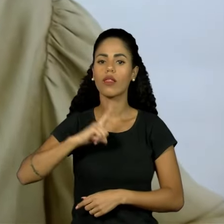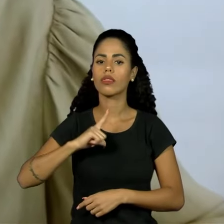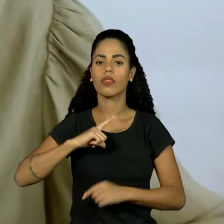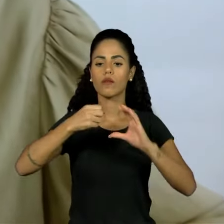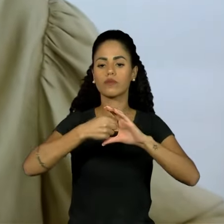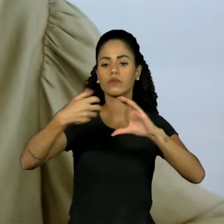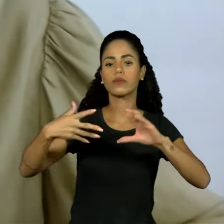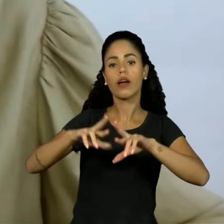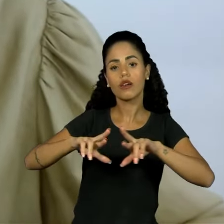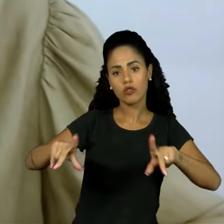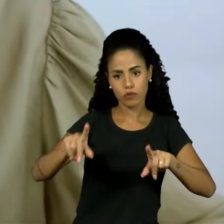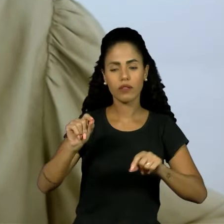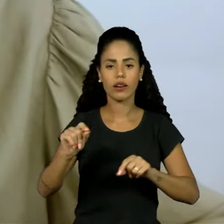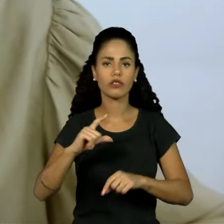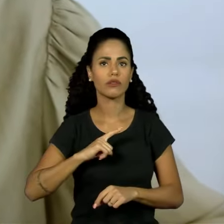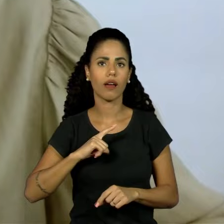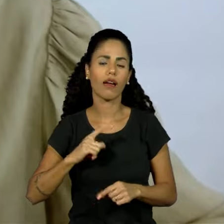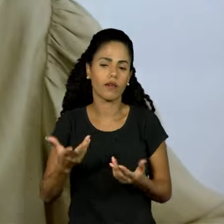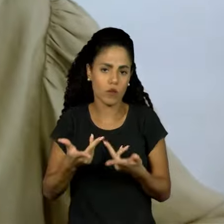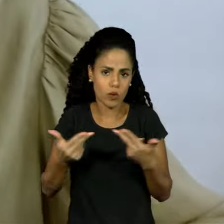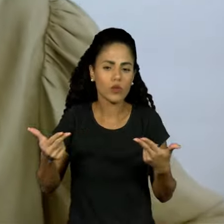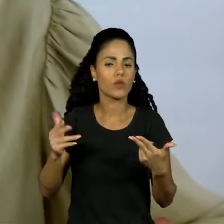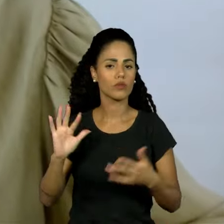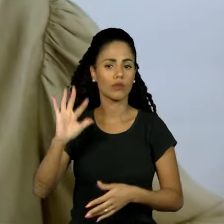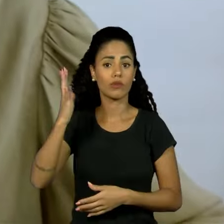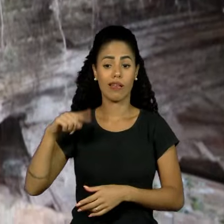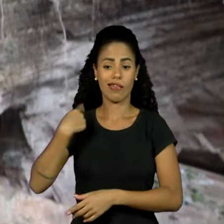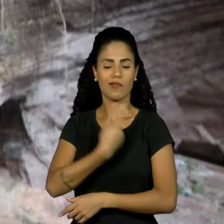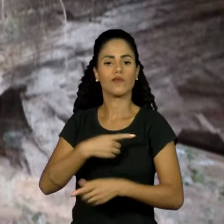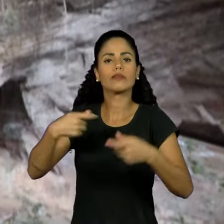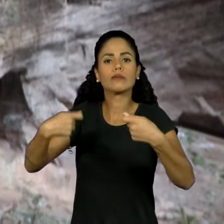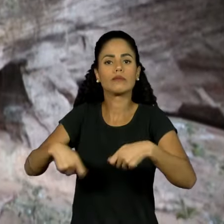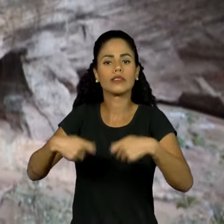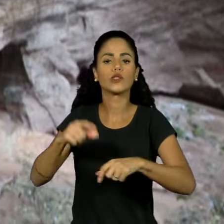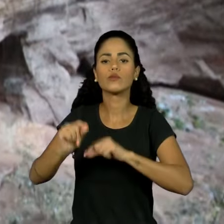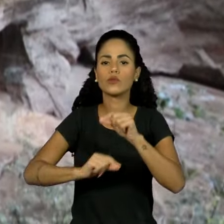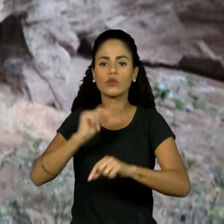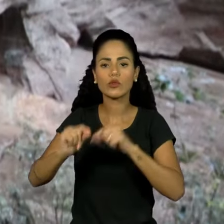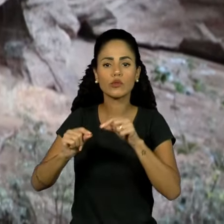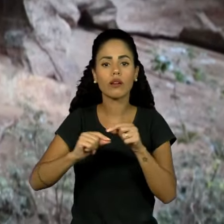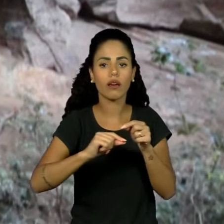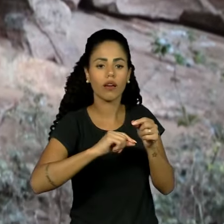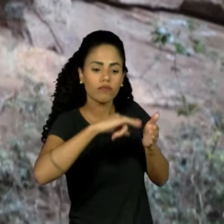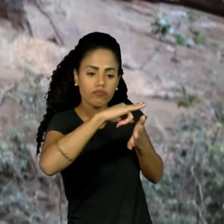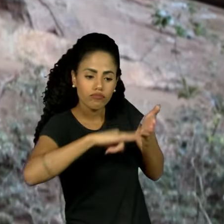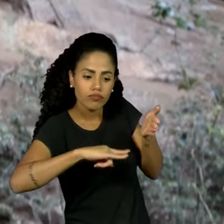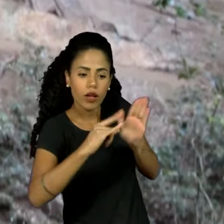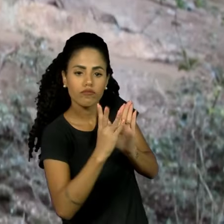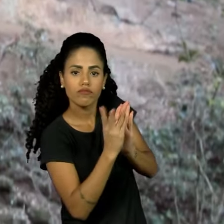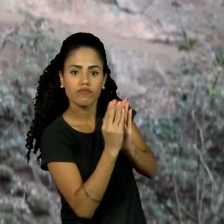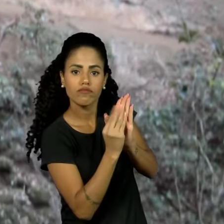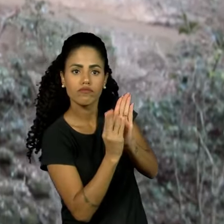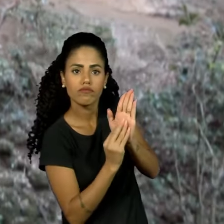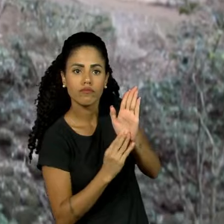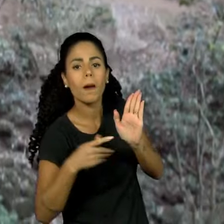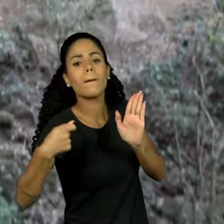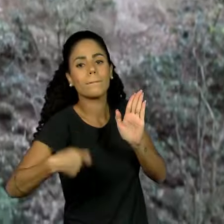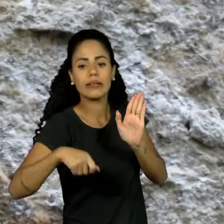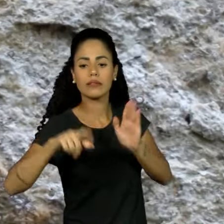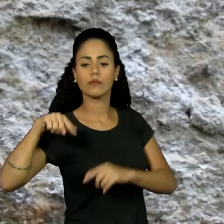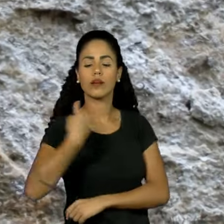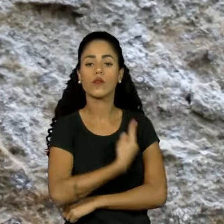eles estão bem degradados, tá? Então, a gente precisa documentar esses sítios em alta resolução para que a gente